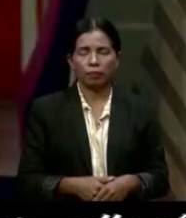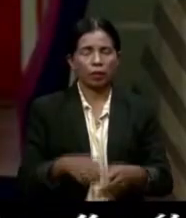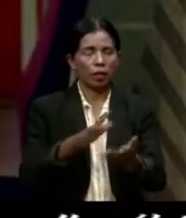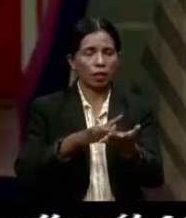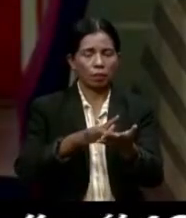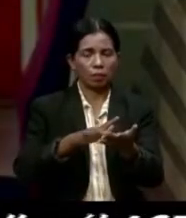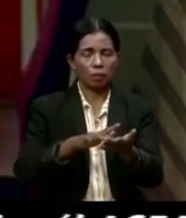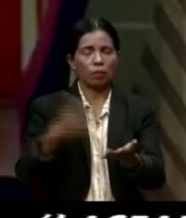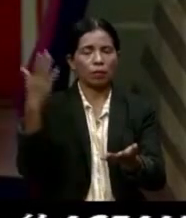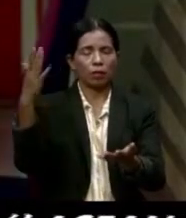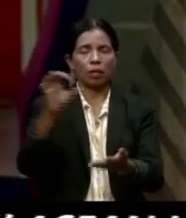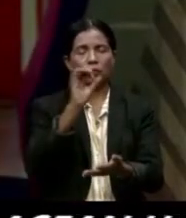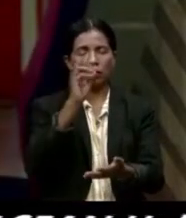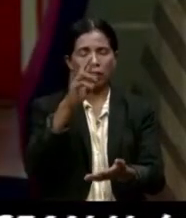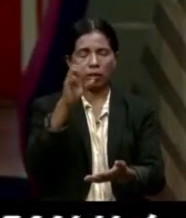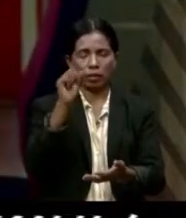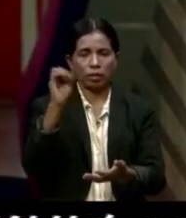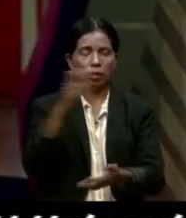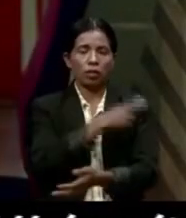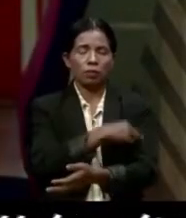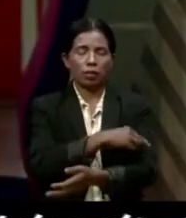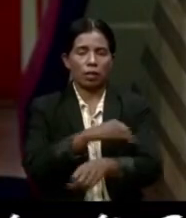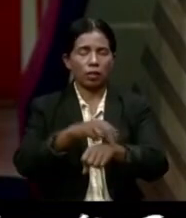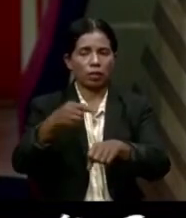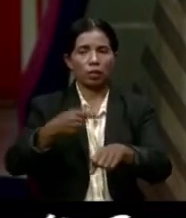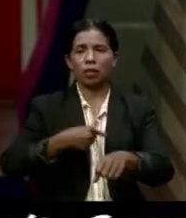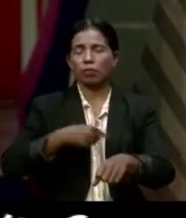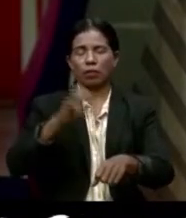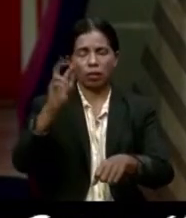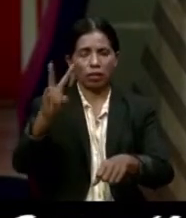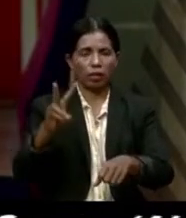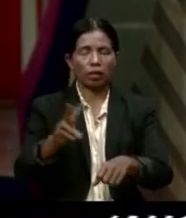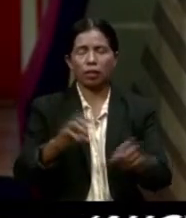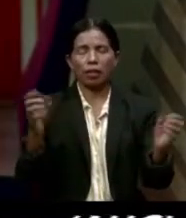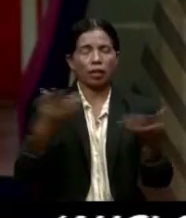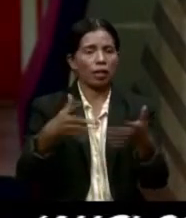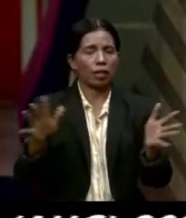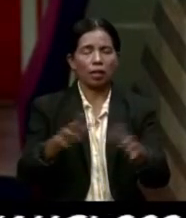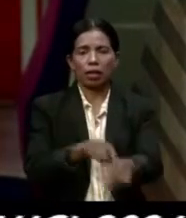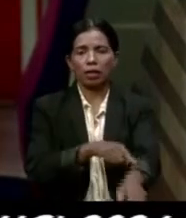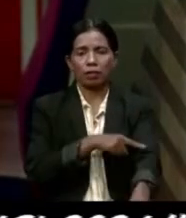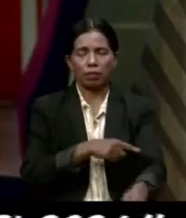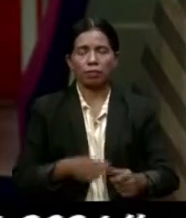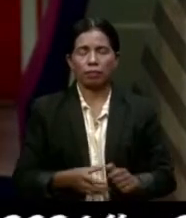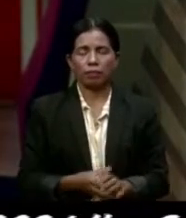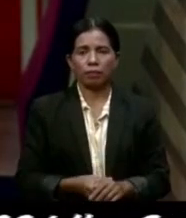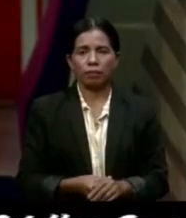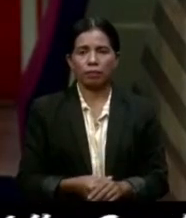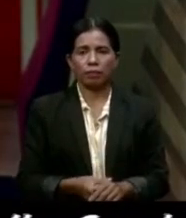stok formalin e patologia forensik no mortuário no Hospital Nacional Guido Valadares, Mamo Cleurona.